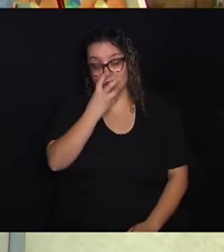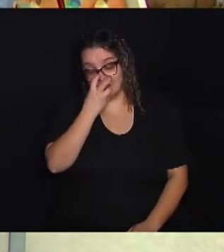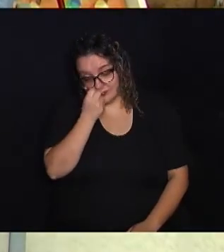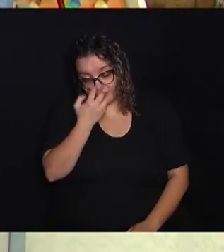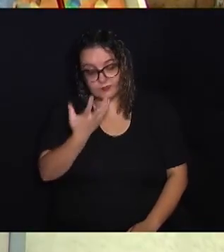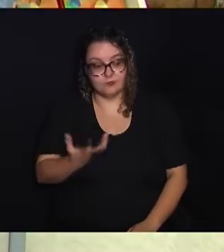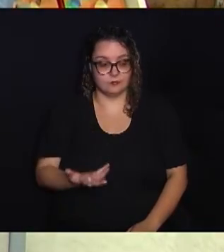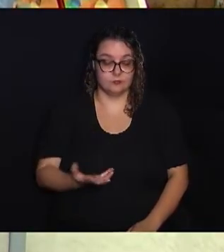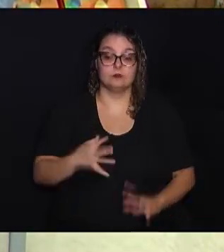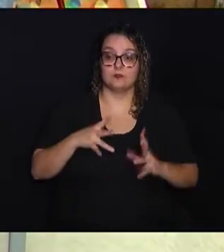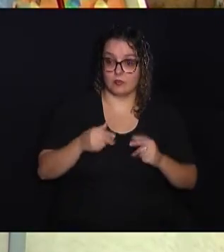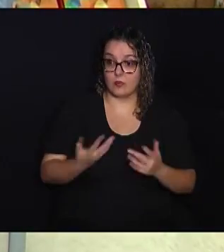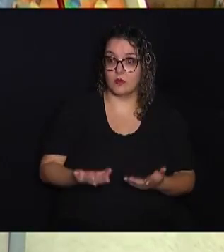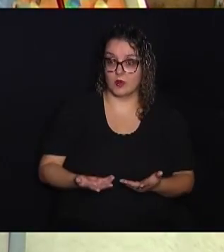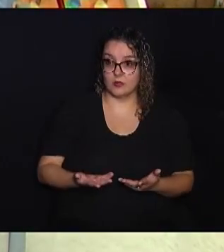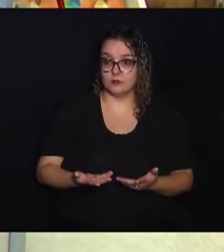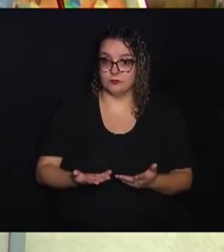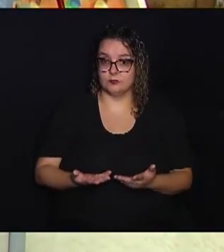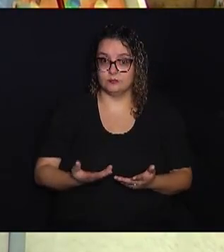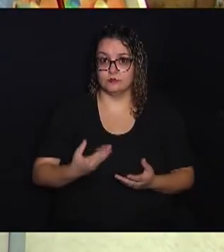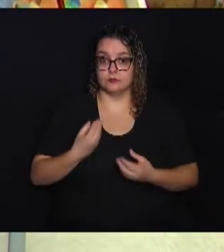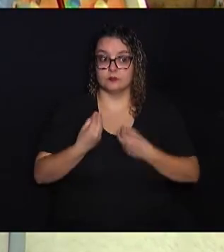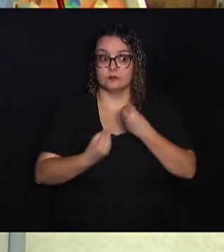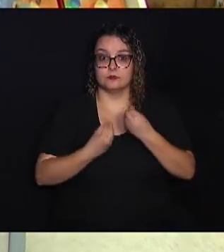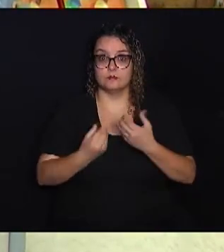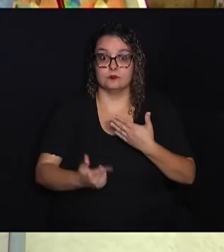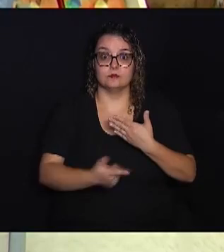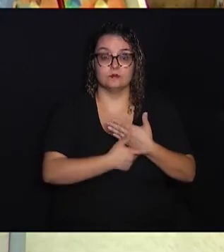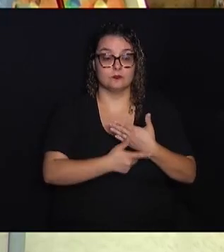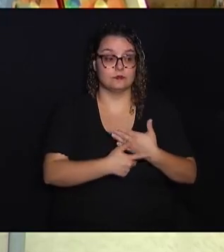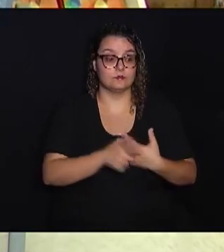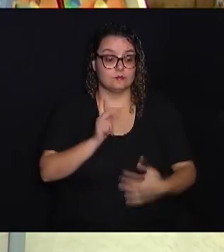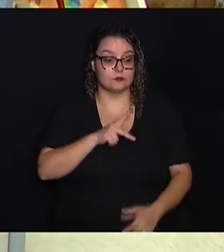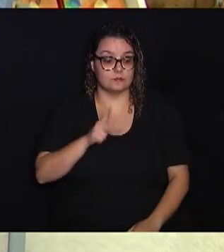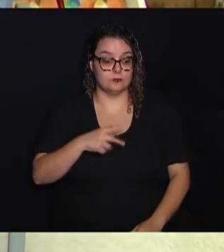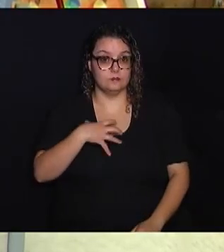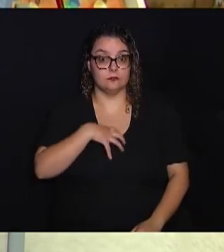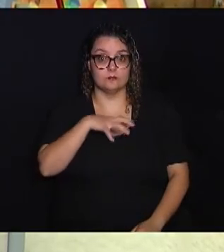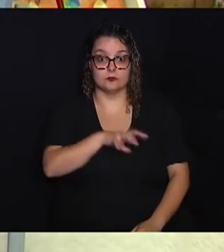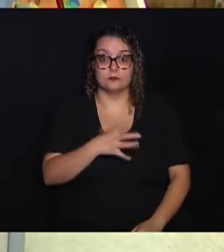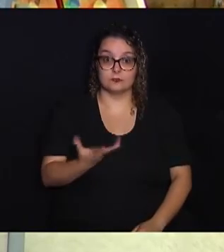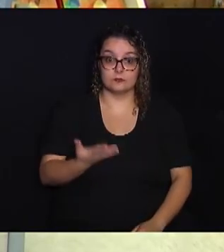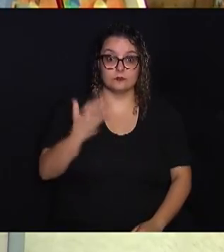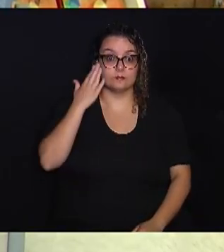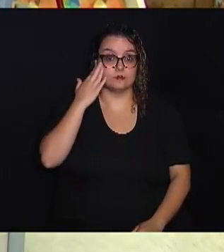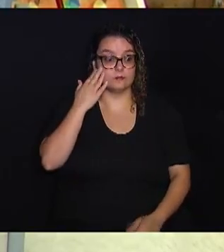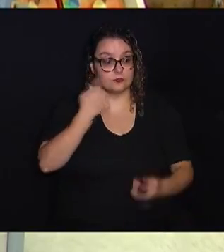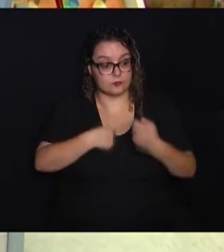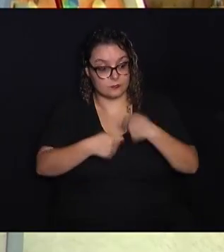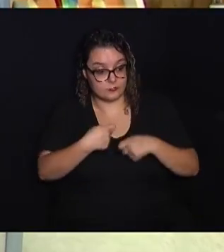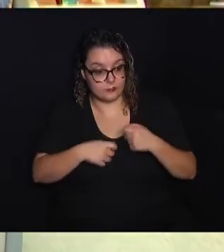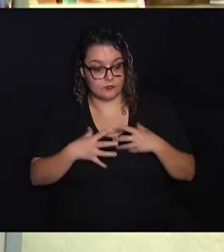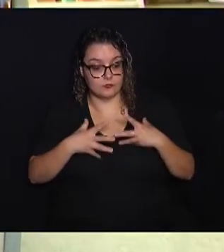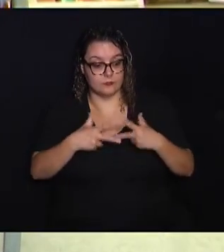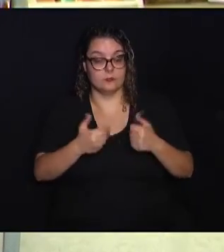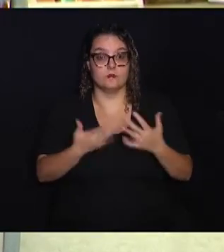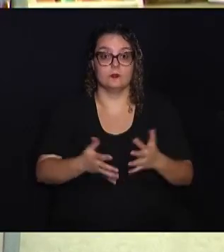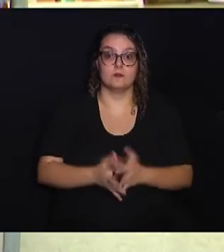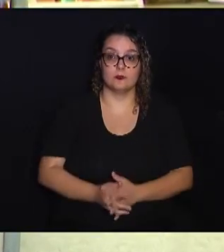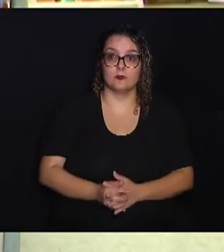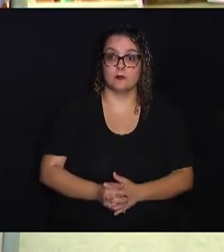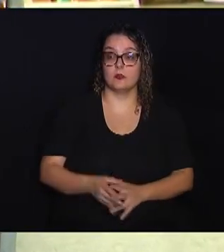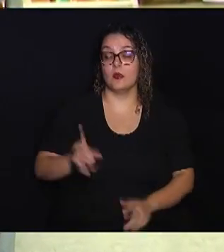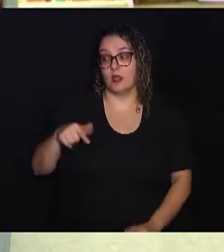tudo mais. Onde entra, não é, o papel do professor nessa situação para saber administrar tudo isso?